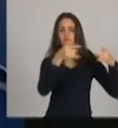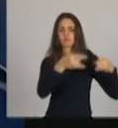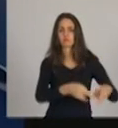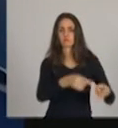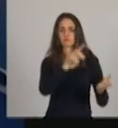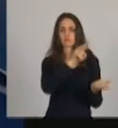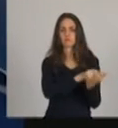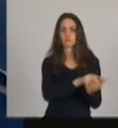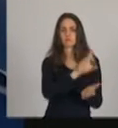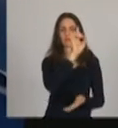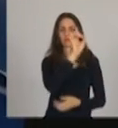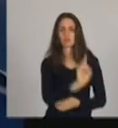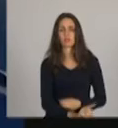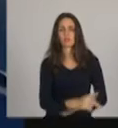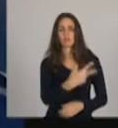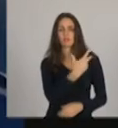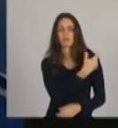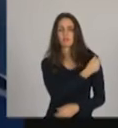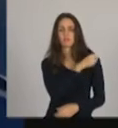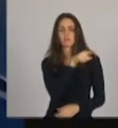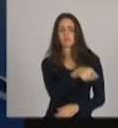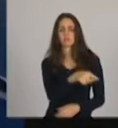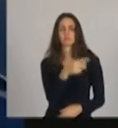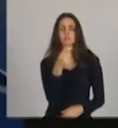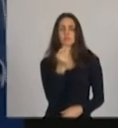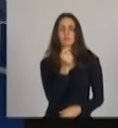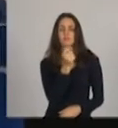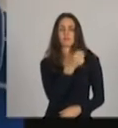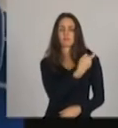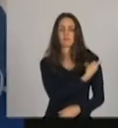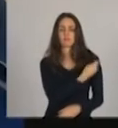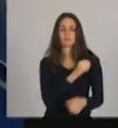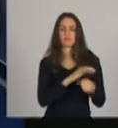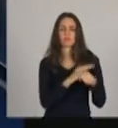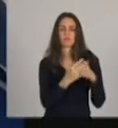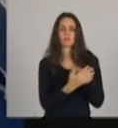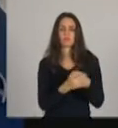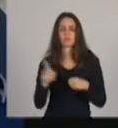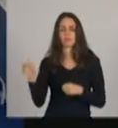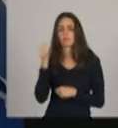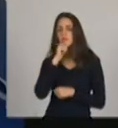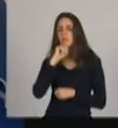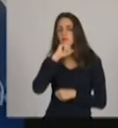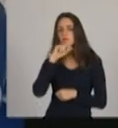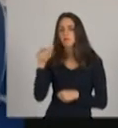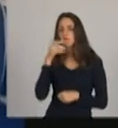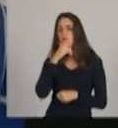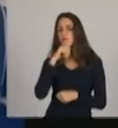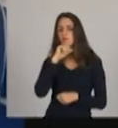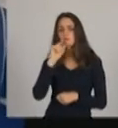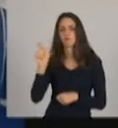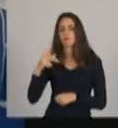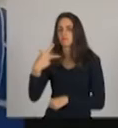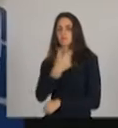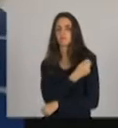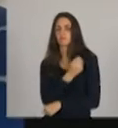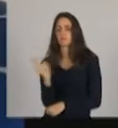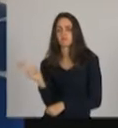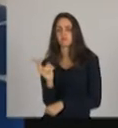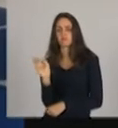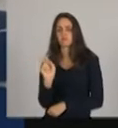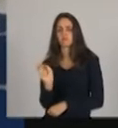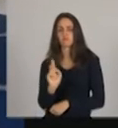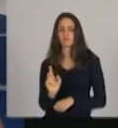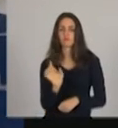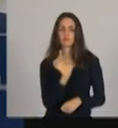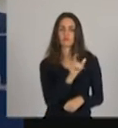recebeu o direito de ser a vacina do Covid-19. Mas a mãe e o pai não receberam o mesmo tratamento, como